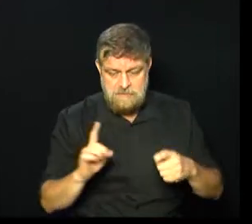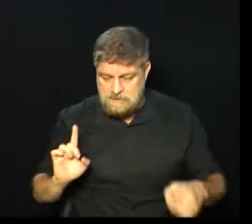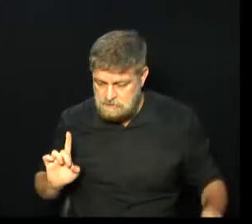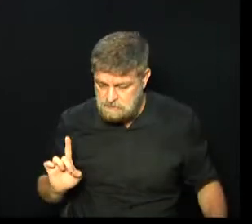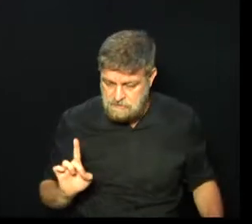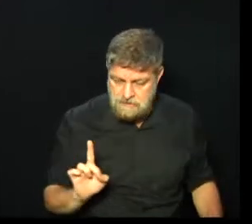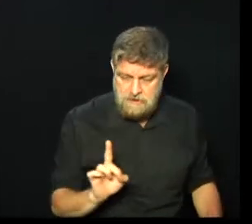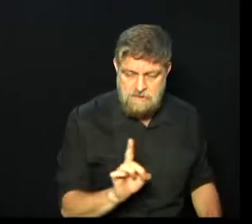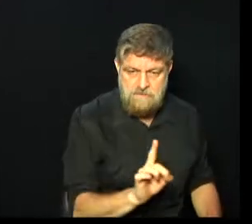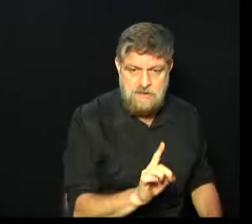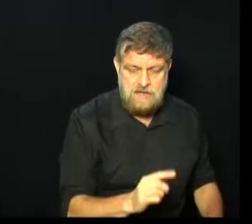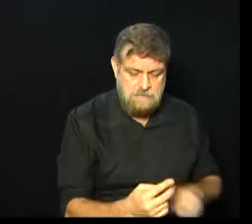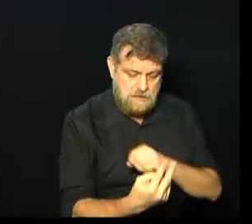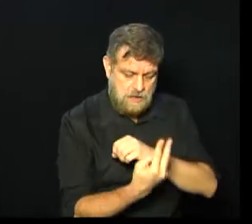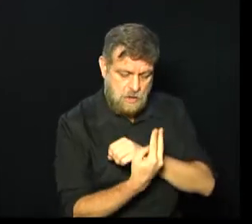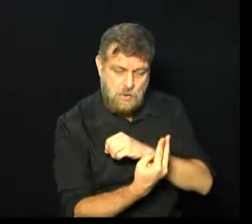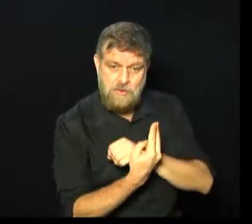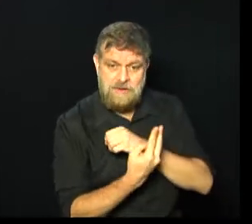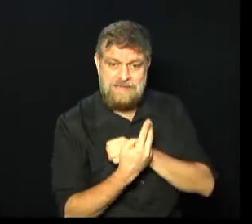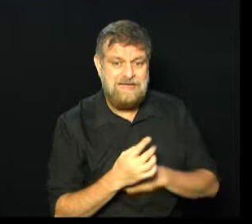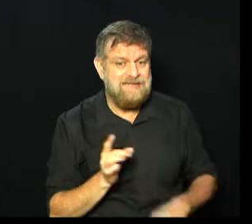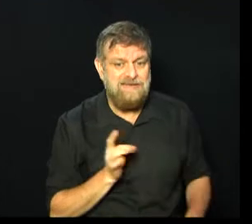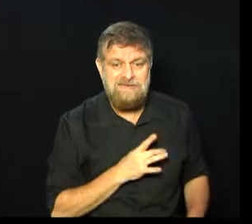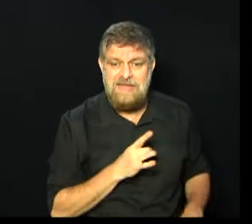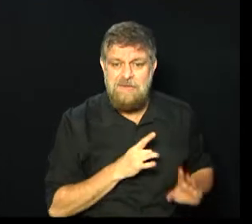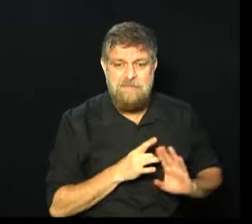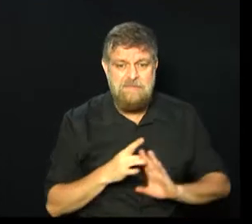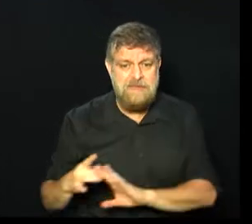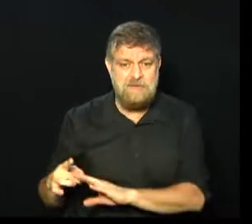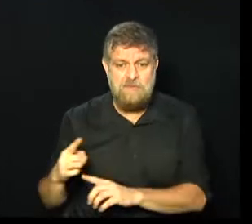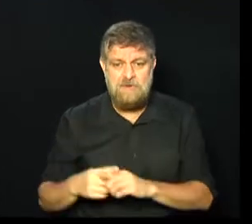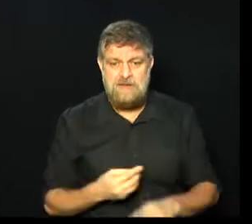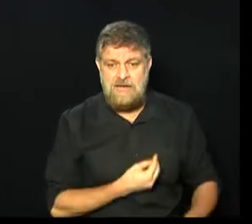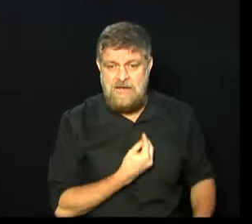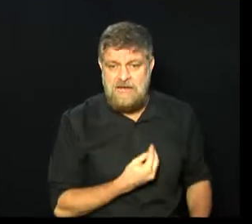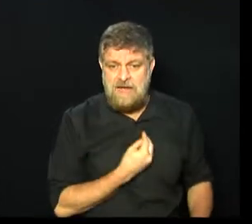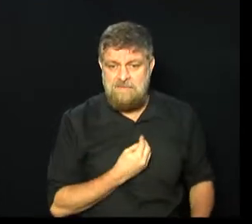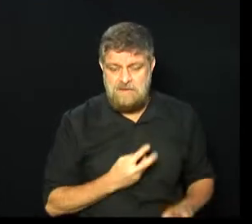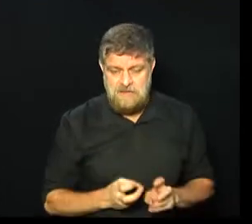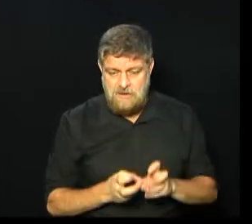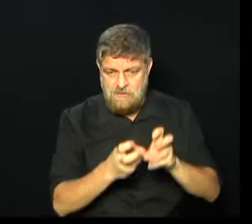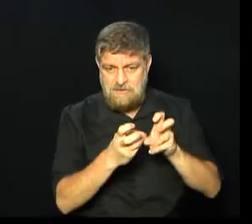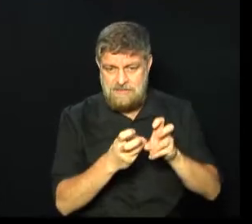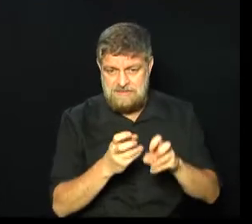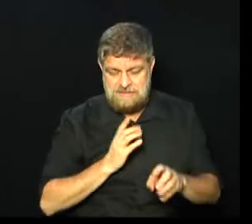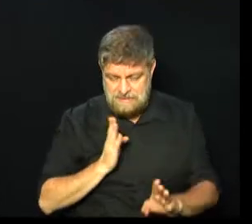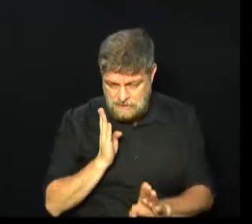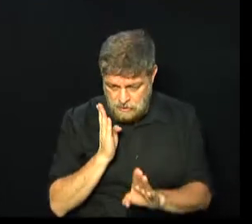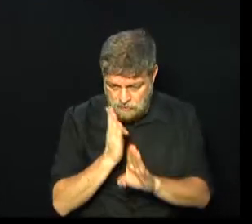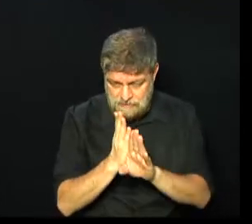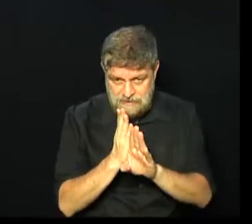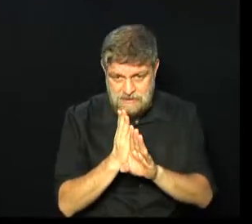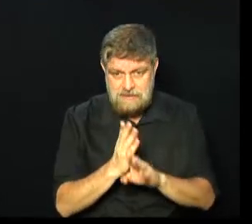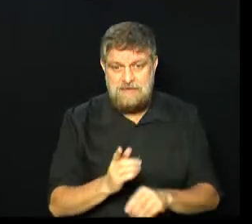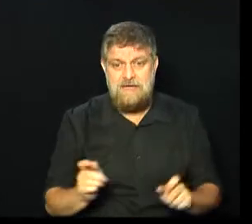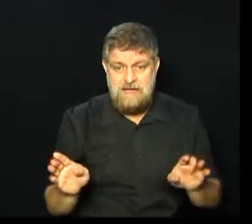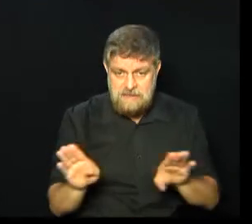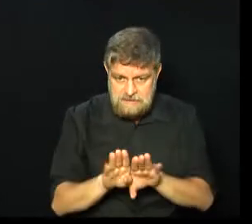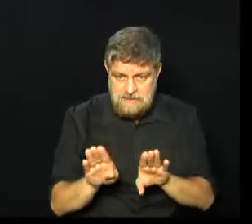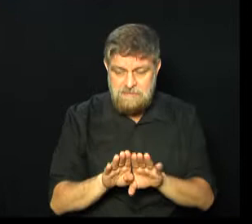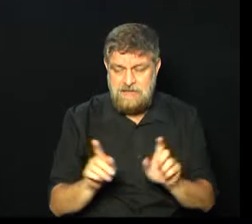a sua consulta sem medo, porque a vida com câncer, se for diagnosticado, ela também